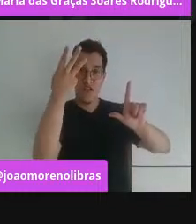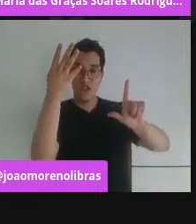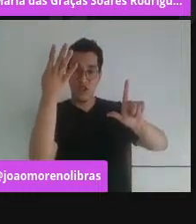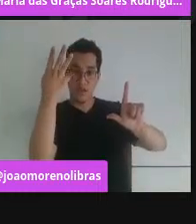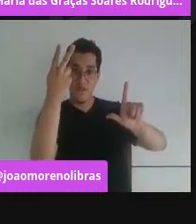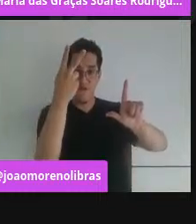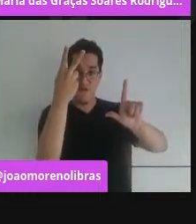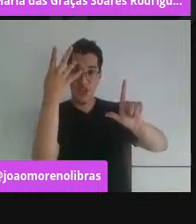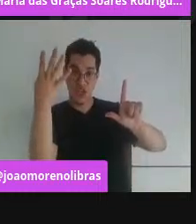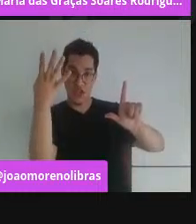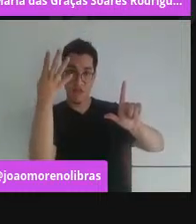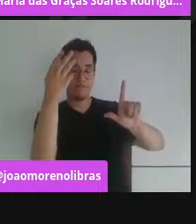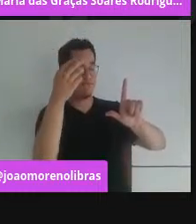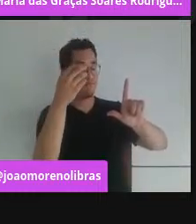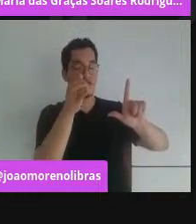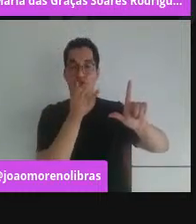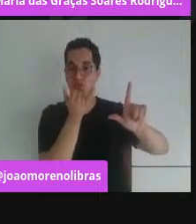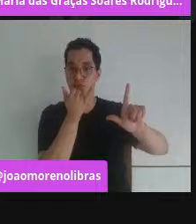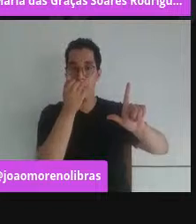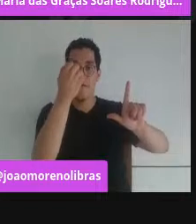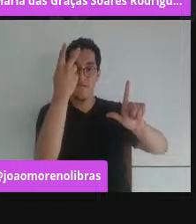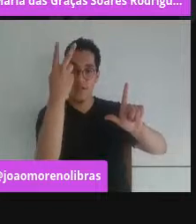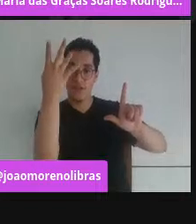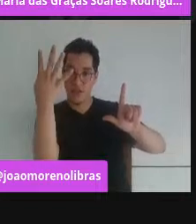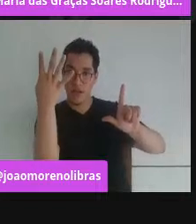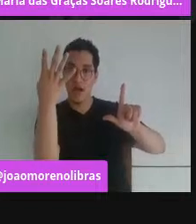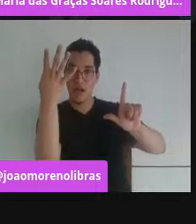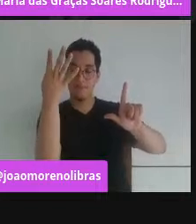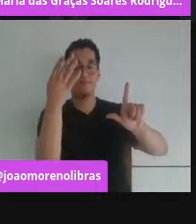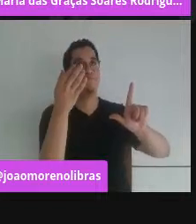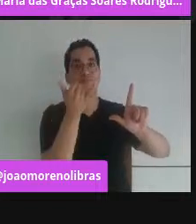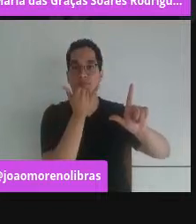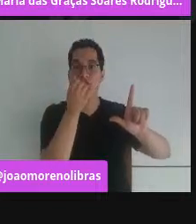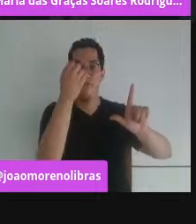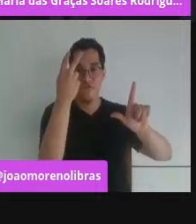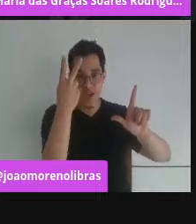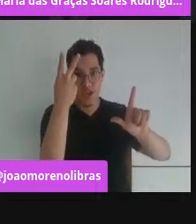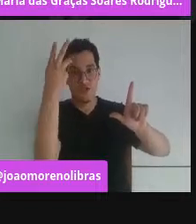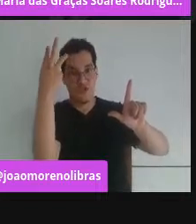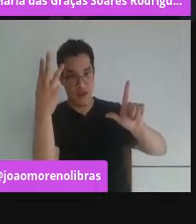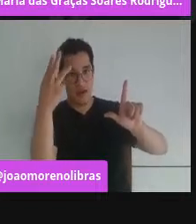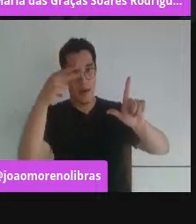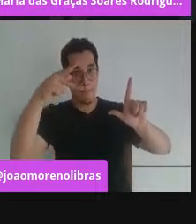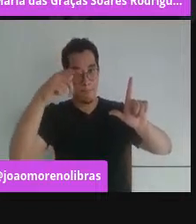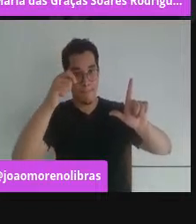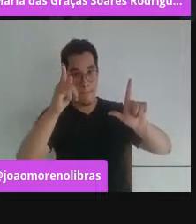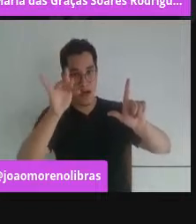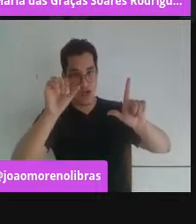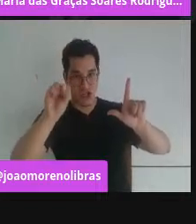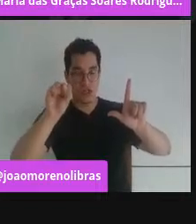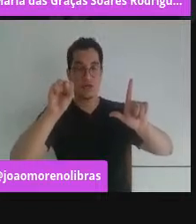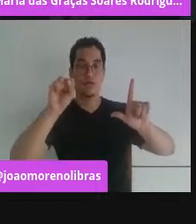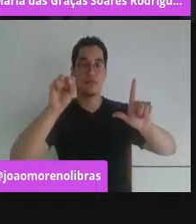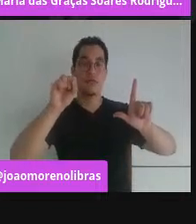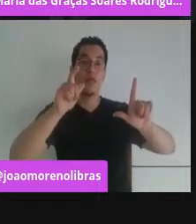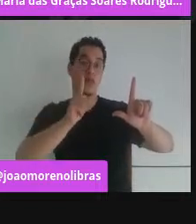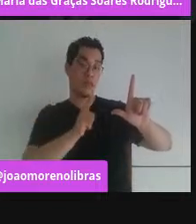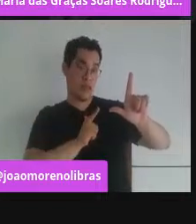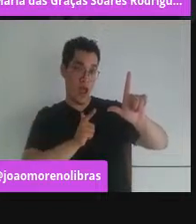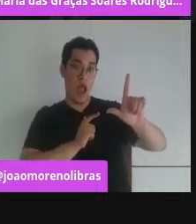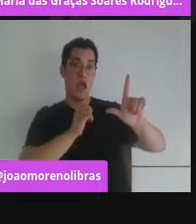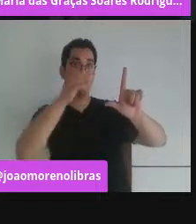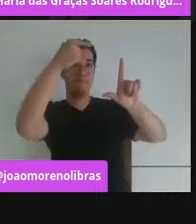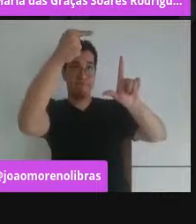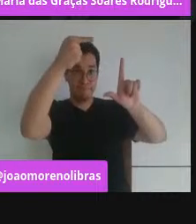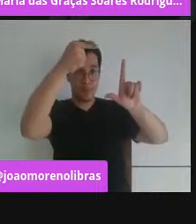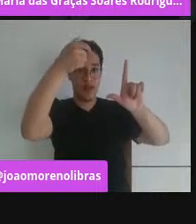Aliás, desculpem, há 2 com 23 páginas, ou seja, com 13 páginas a mais, que é aquele com o menor número, que é de 10. Esses dados